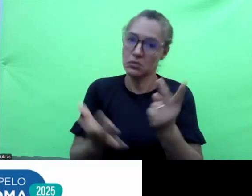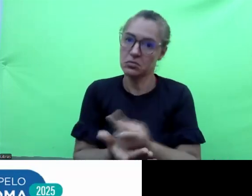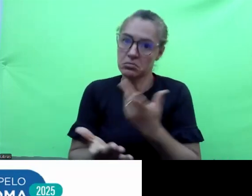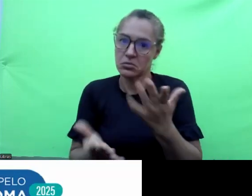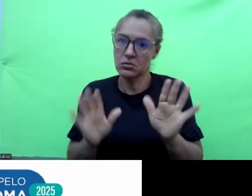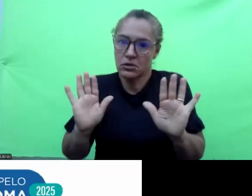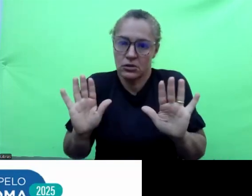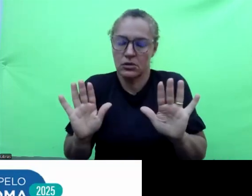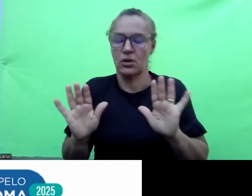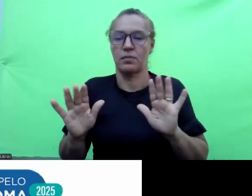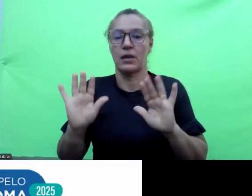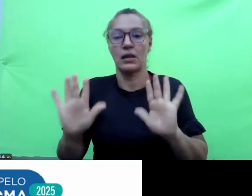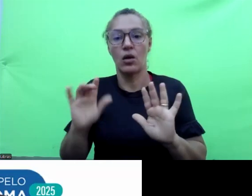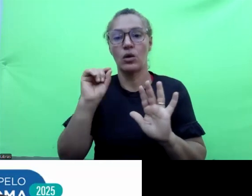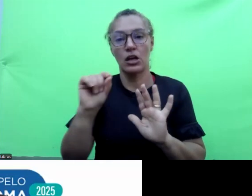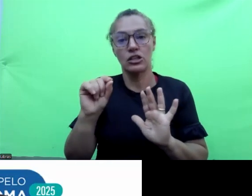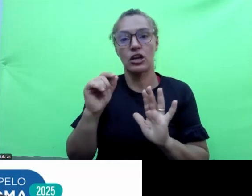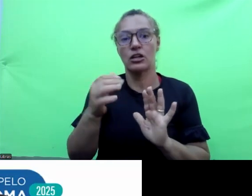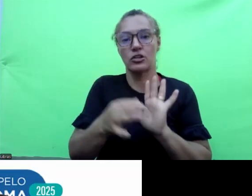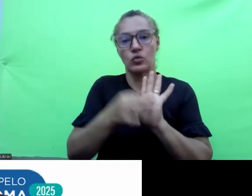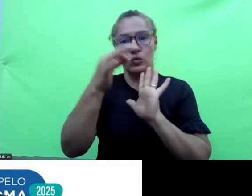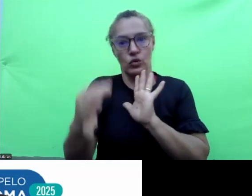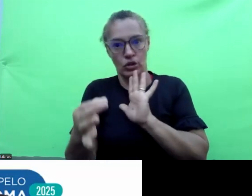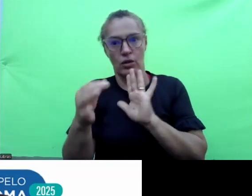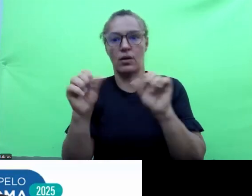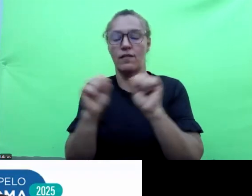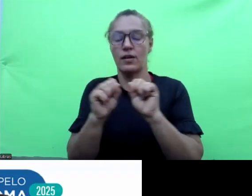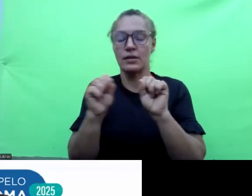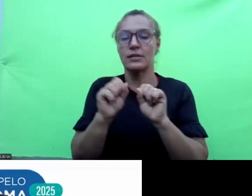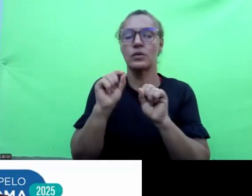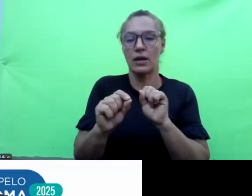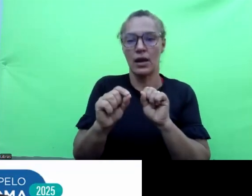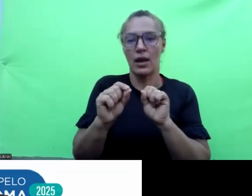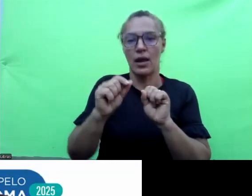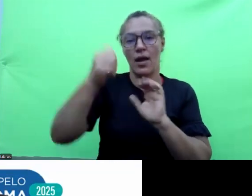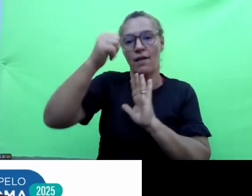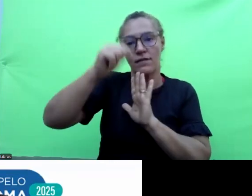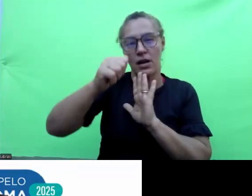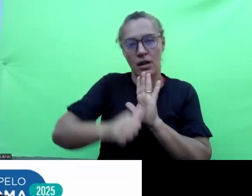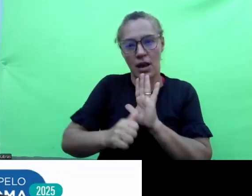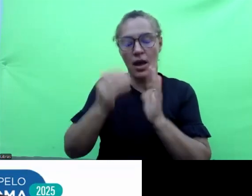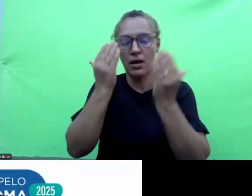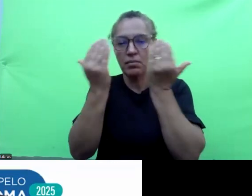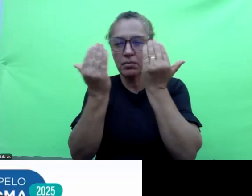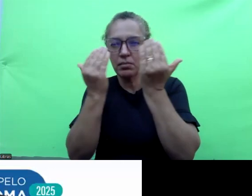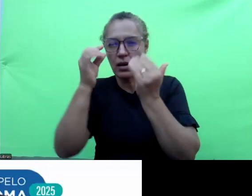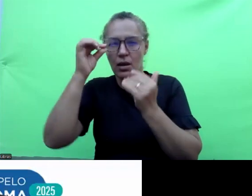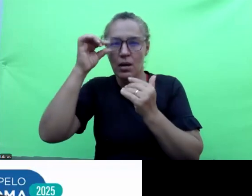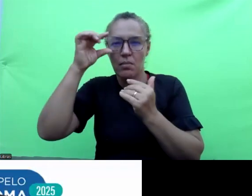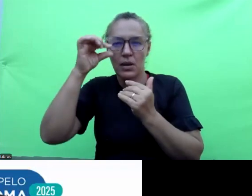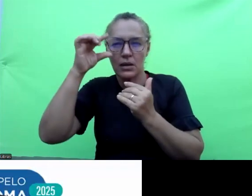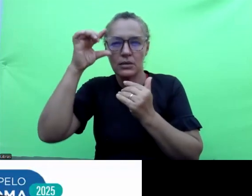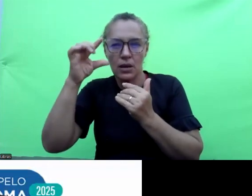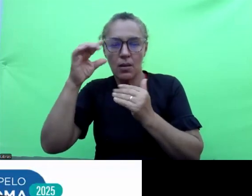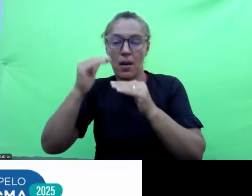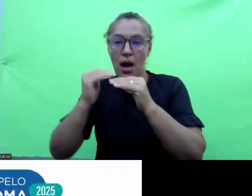manhã. Então, o que a gente acaba fazendo, muitas vezes, é medir a pressão a primeira vez, deu um pouquinho mais alta, né? A gente